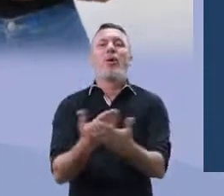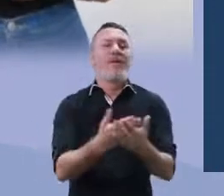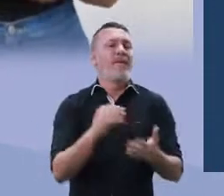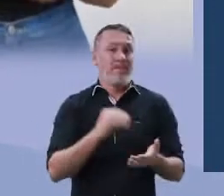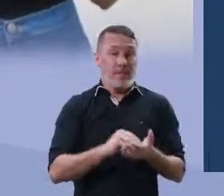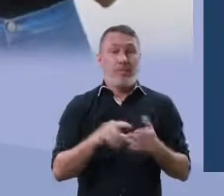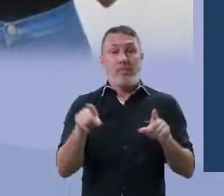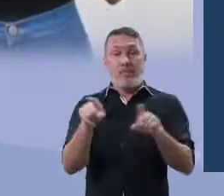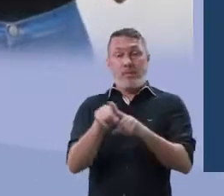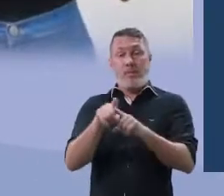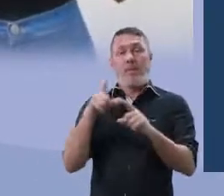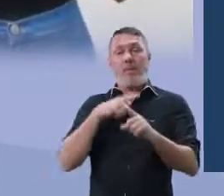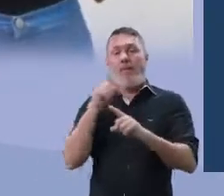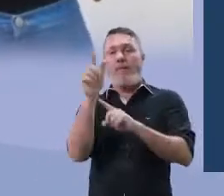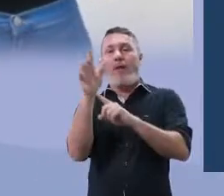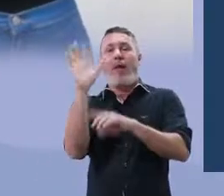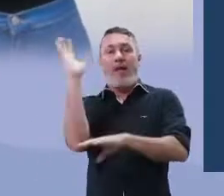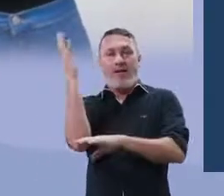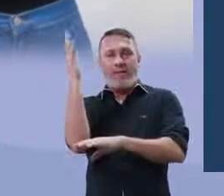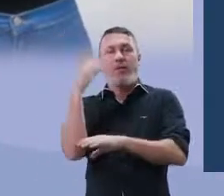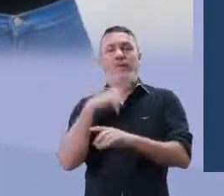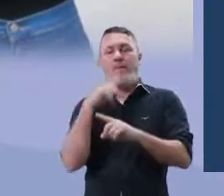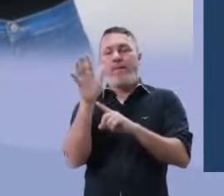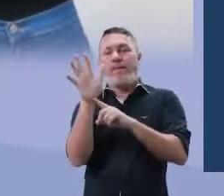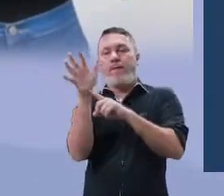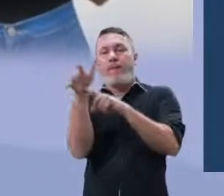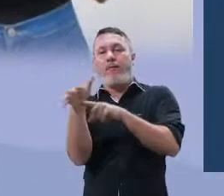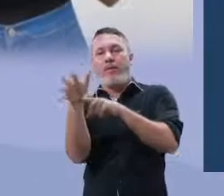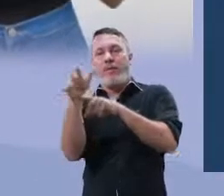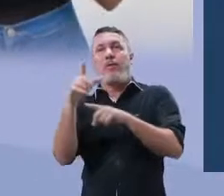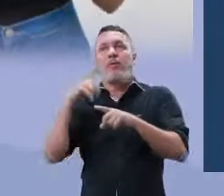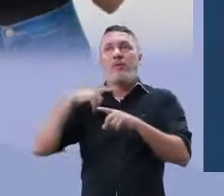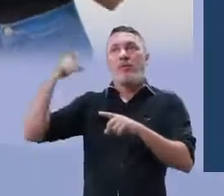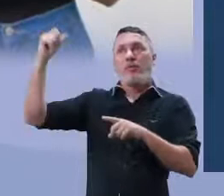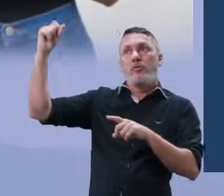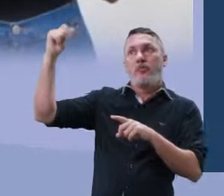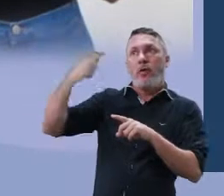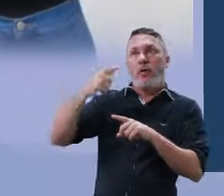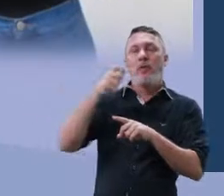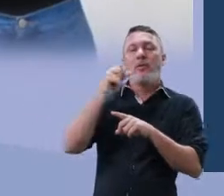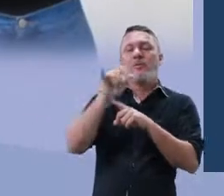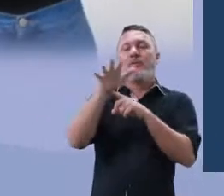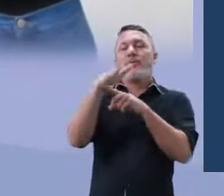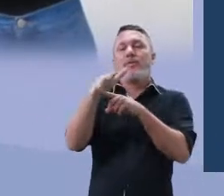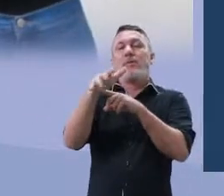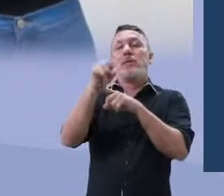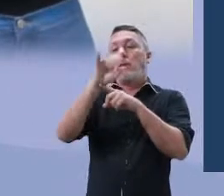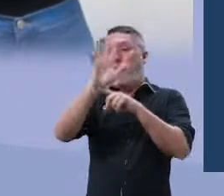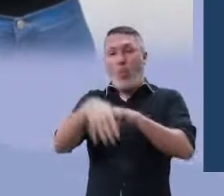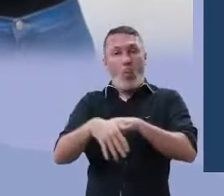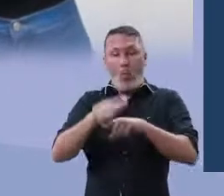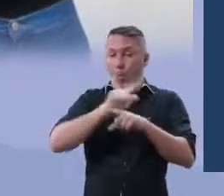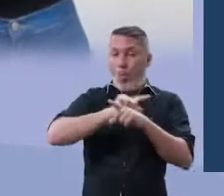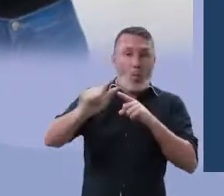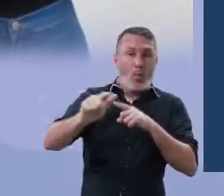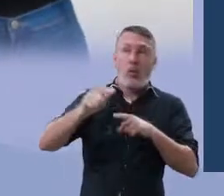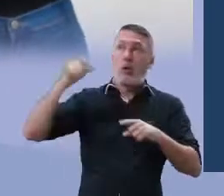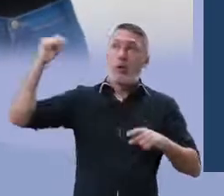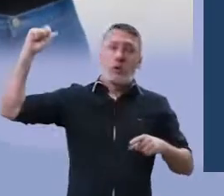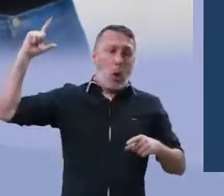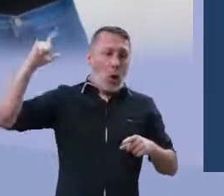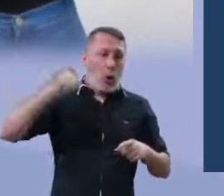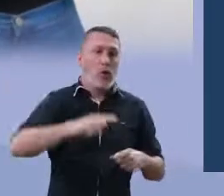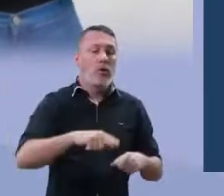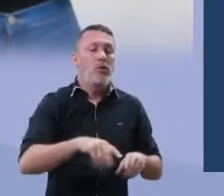disso, as folhas das árvores, elas refletem cerca de 10% da radiação solar. Se você retira essa